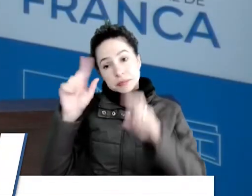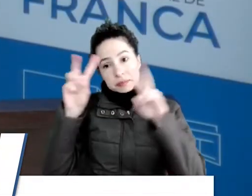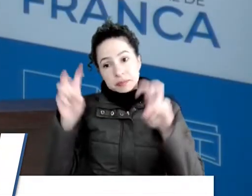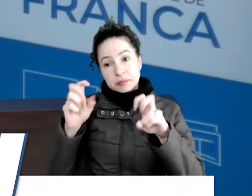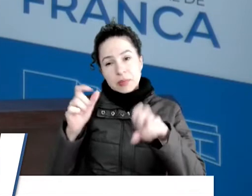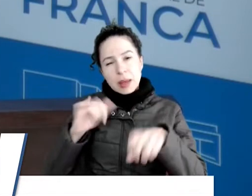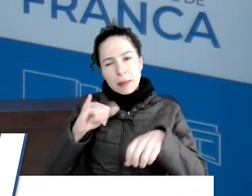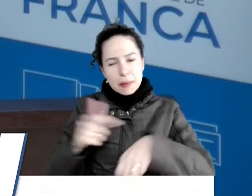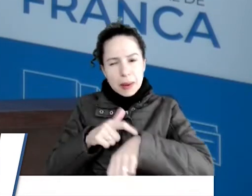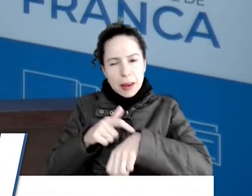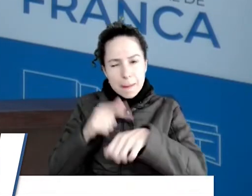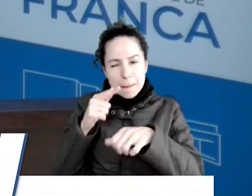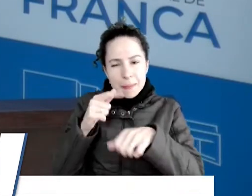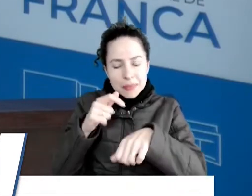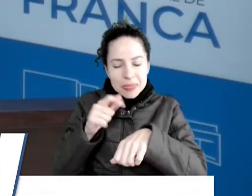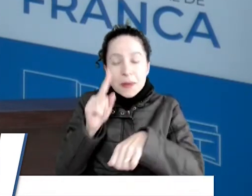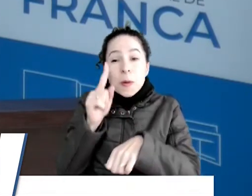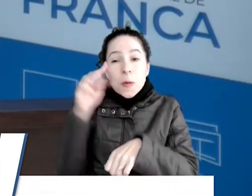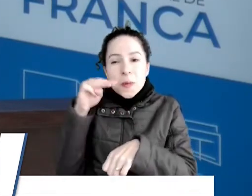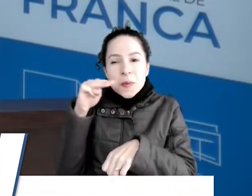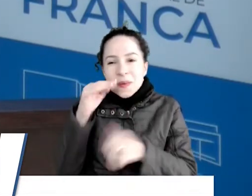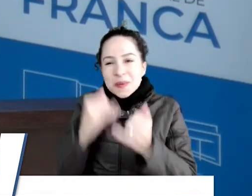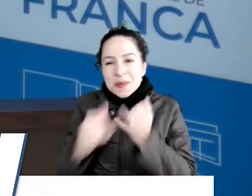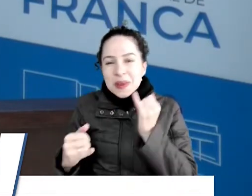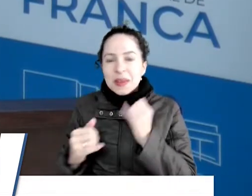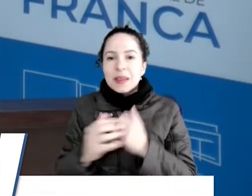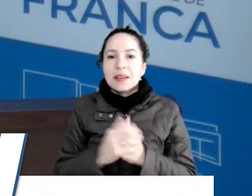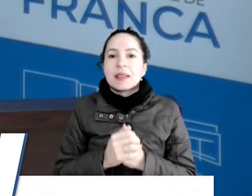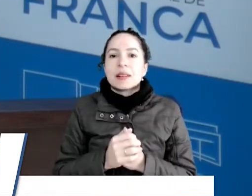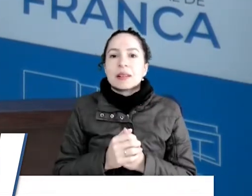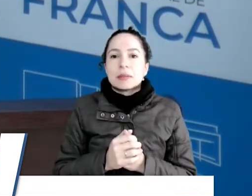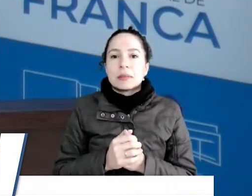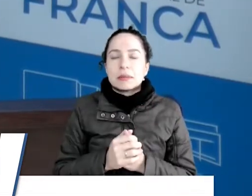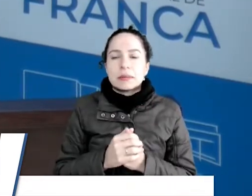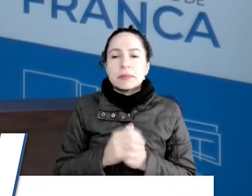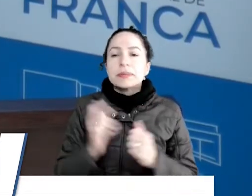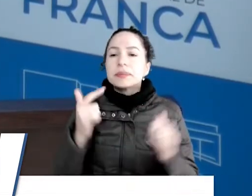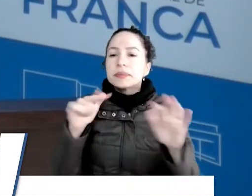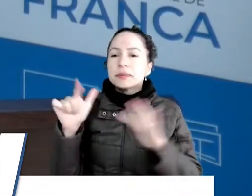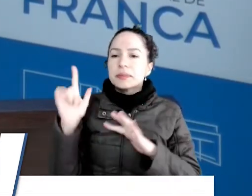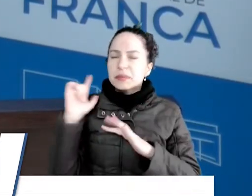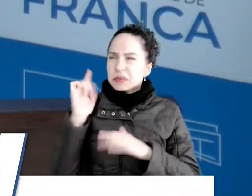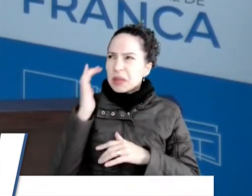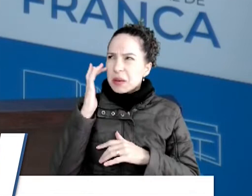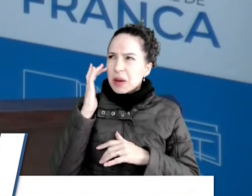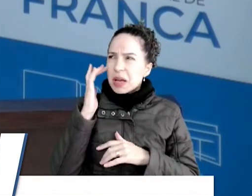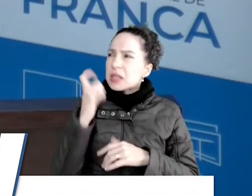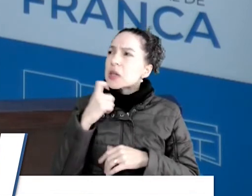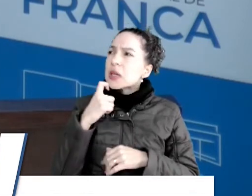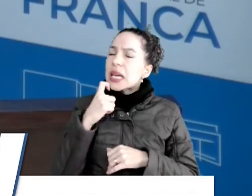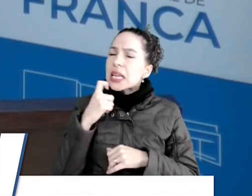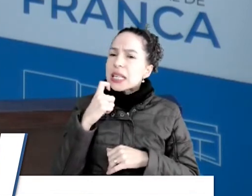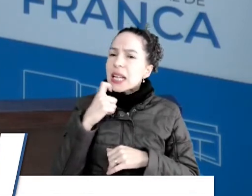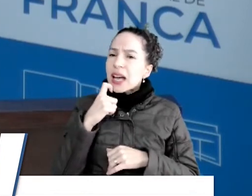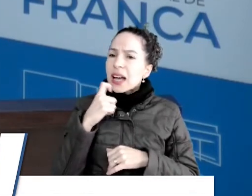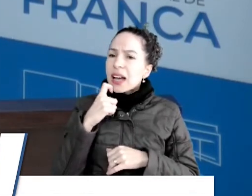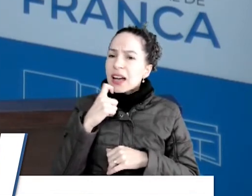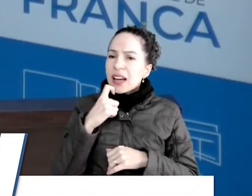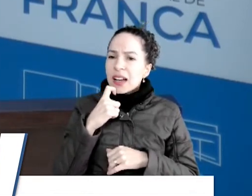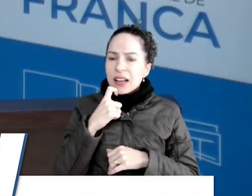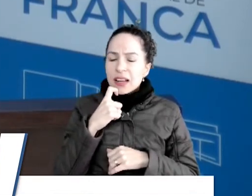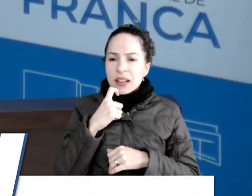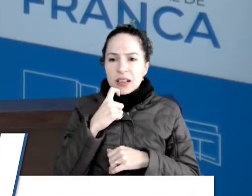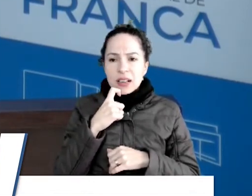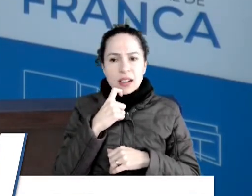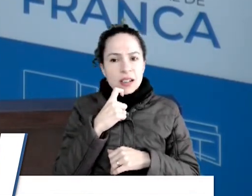meio, é que na semana passada, se eu não me engano, na sexta-feira, foi